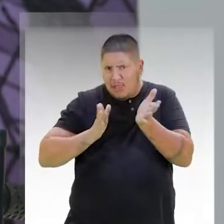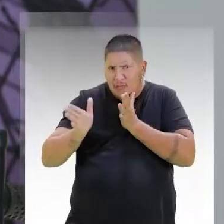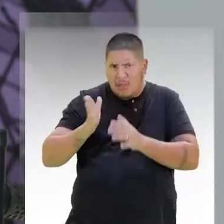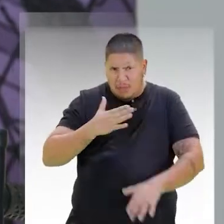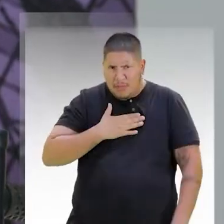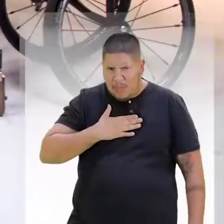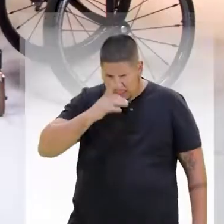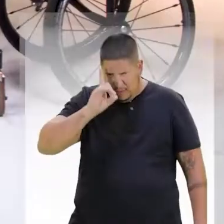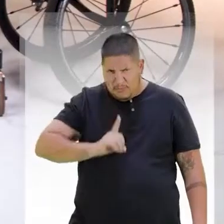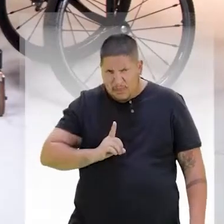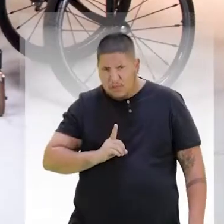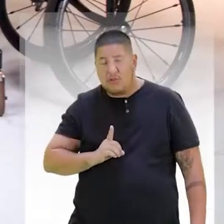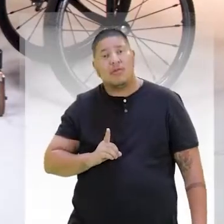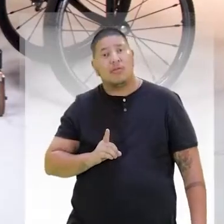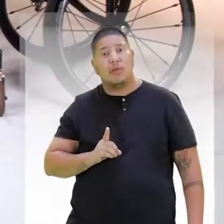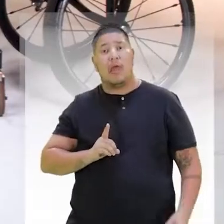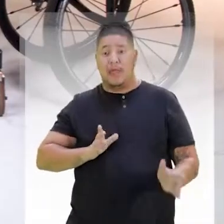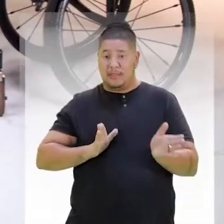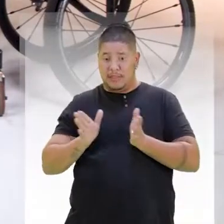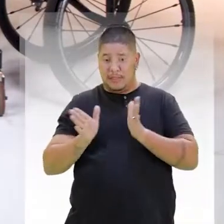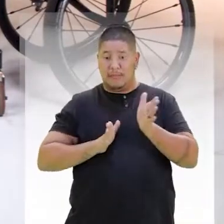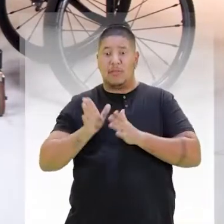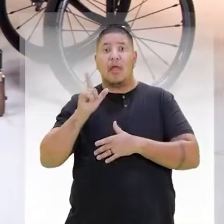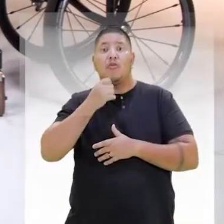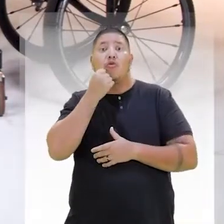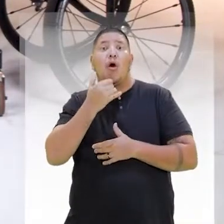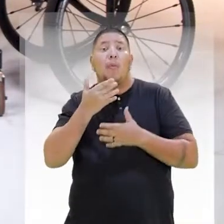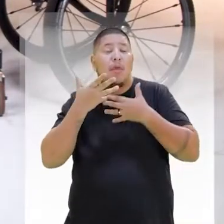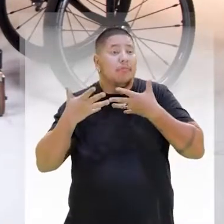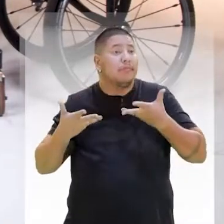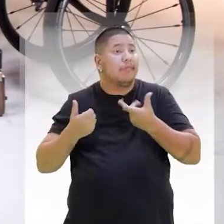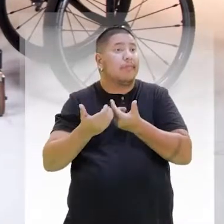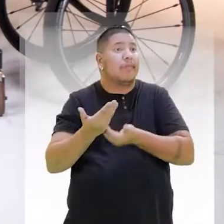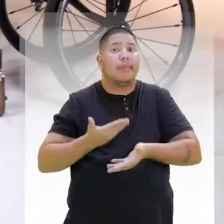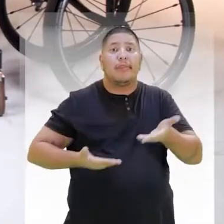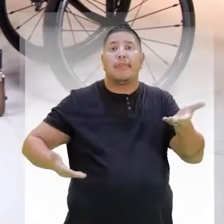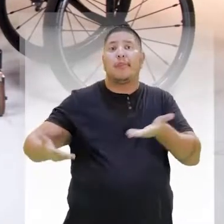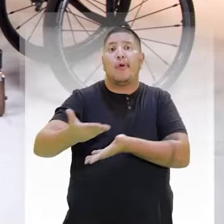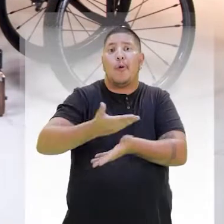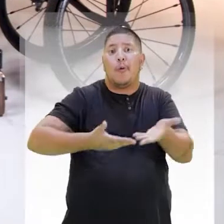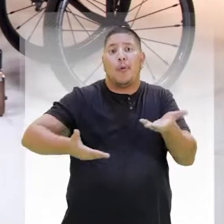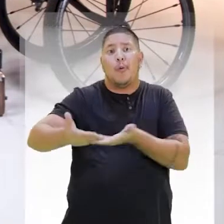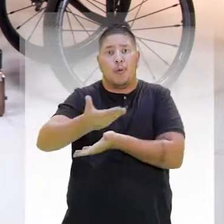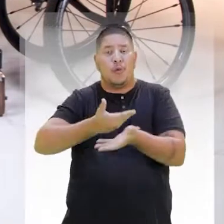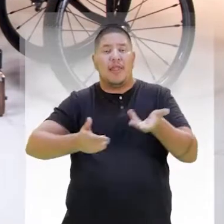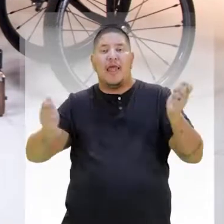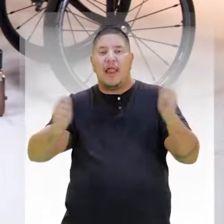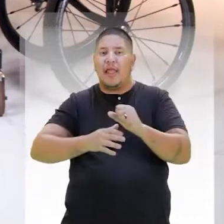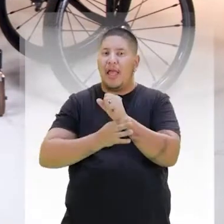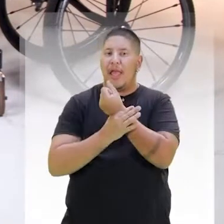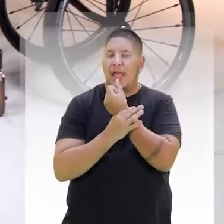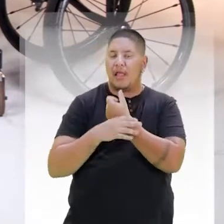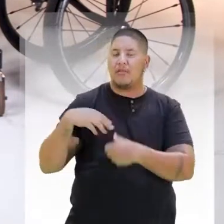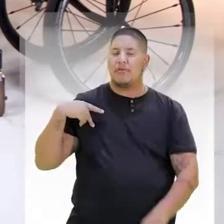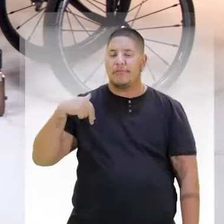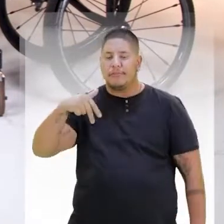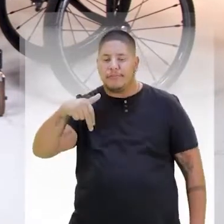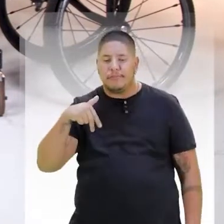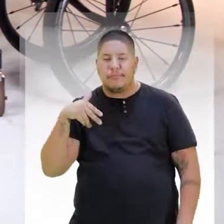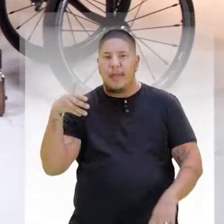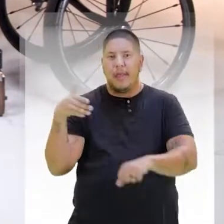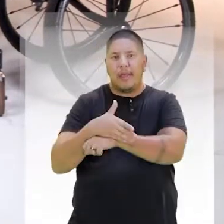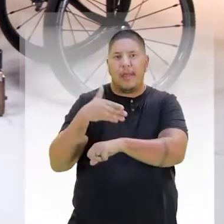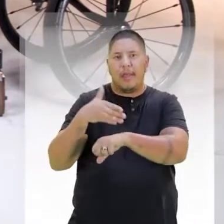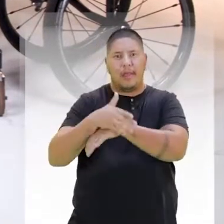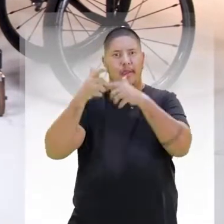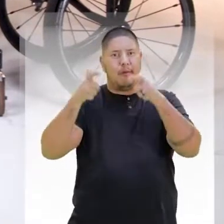para quem tem deficiência, a acessibilidade é um bem coletivo, ela garante aí o transitar, o participar do